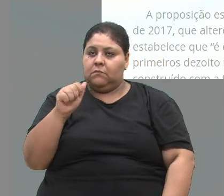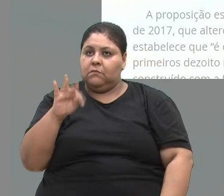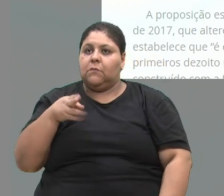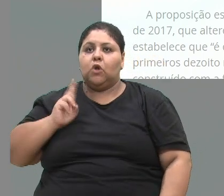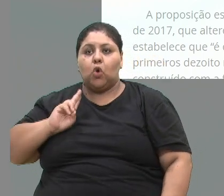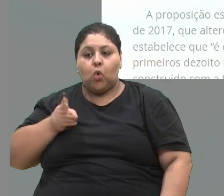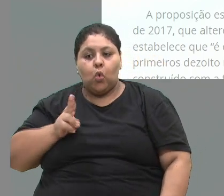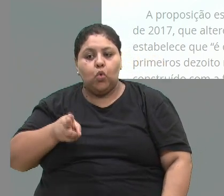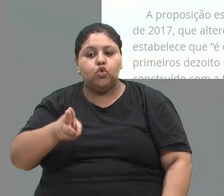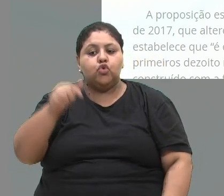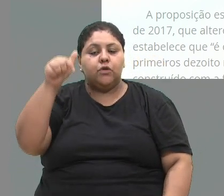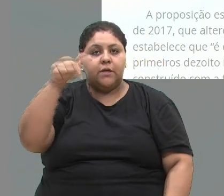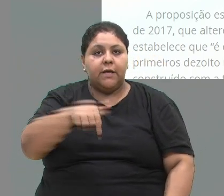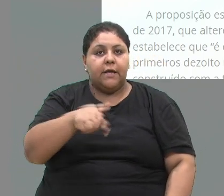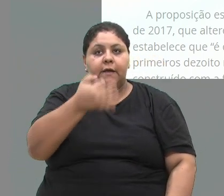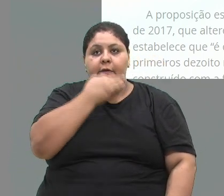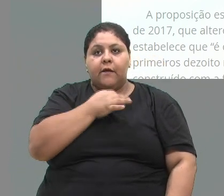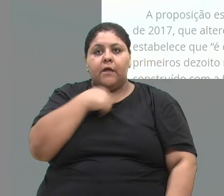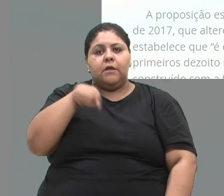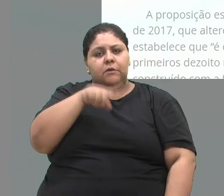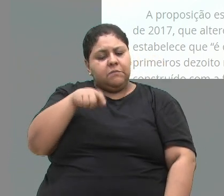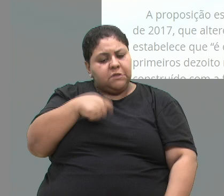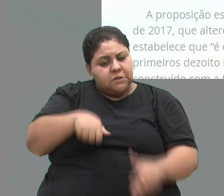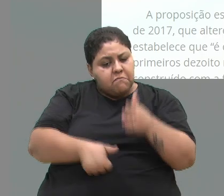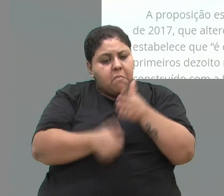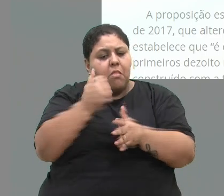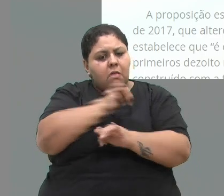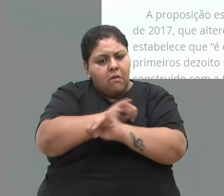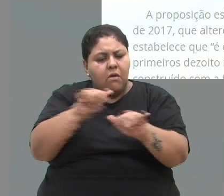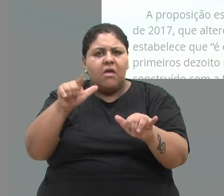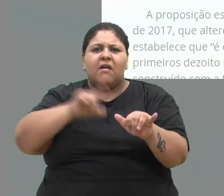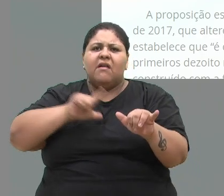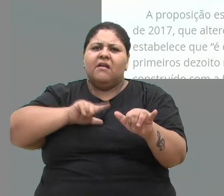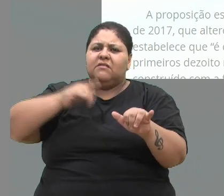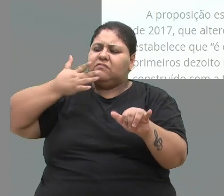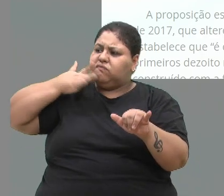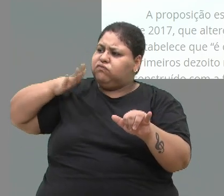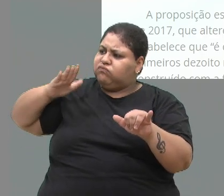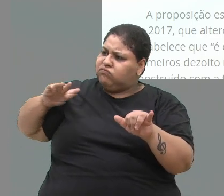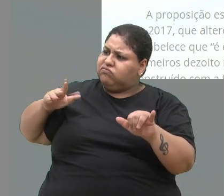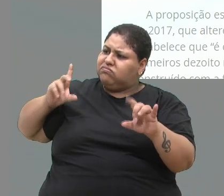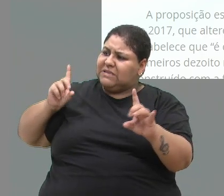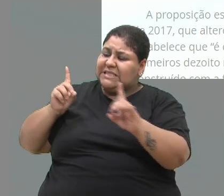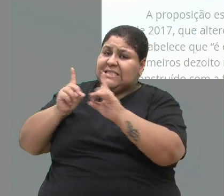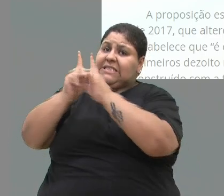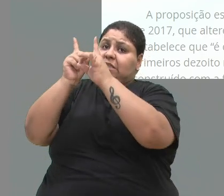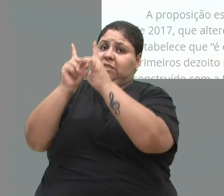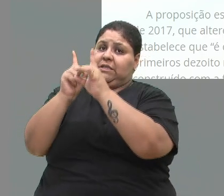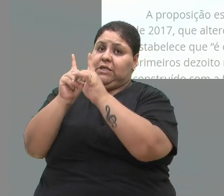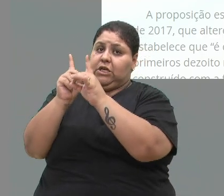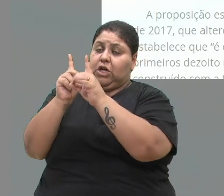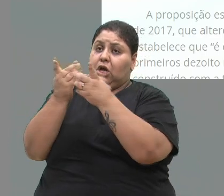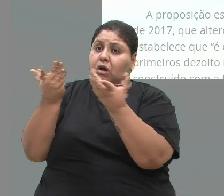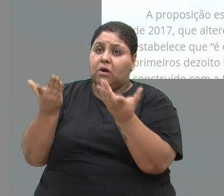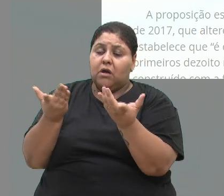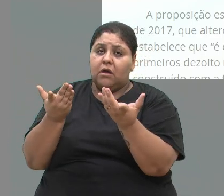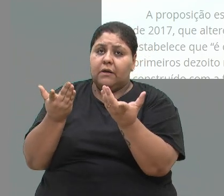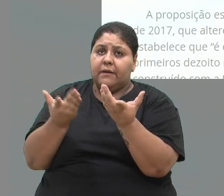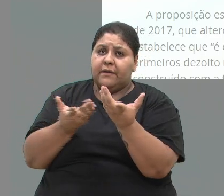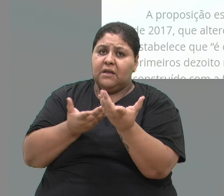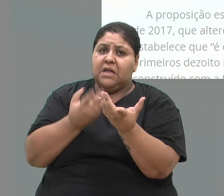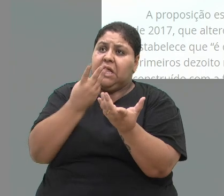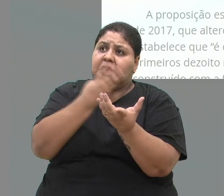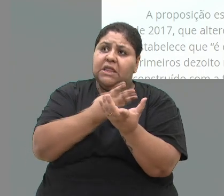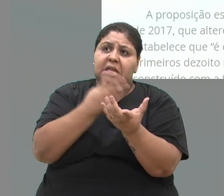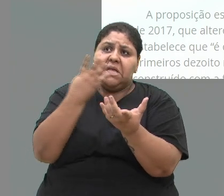aplicado. A gente precisa melhorar os nossos dados. Nós temos crianças ainda sendo diagnosticadas com TEA por